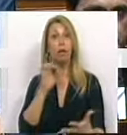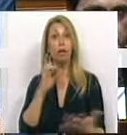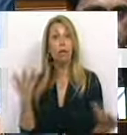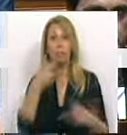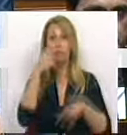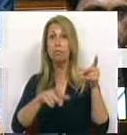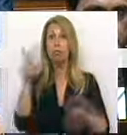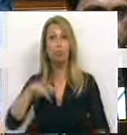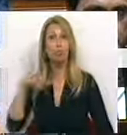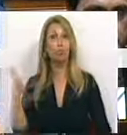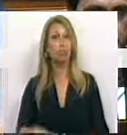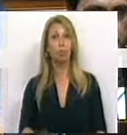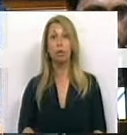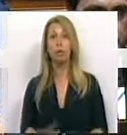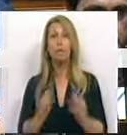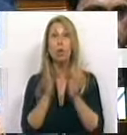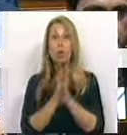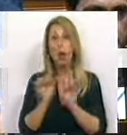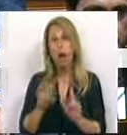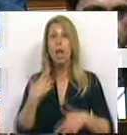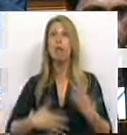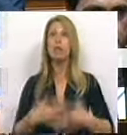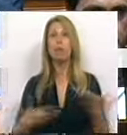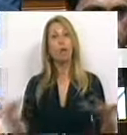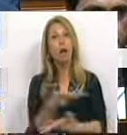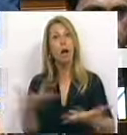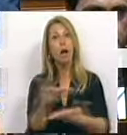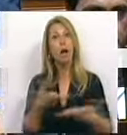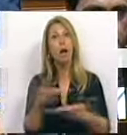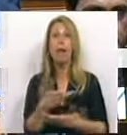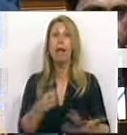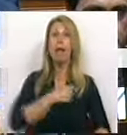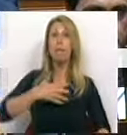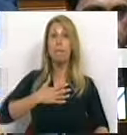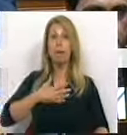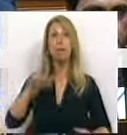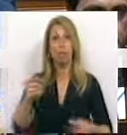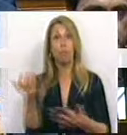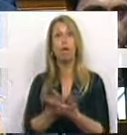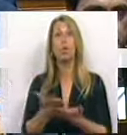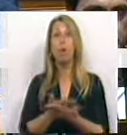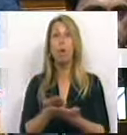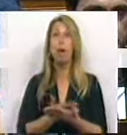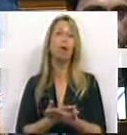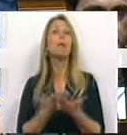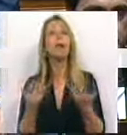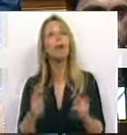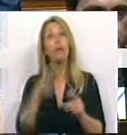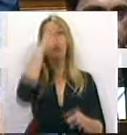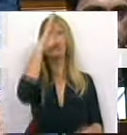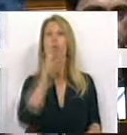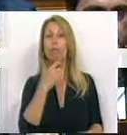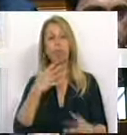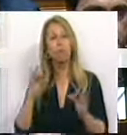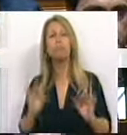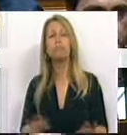os portugueses, para toda esta dinâmica de relação empresarial e económica, e aqui o Governo, naturalmente, não